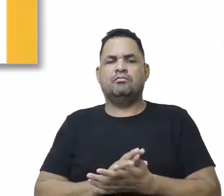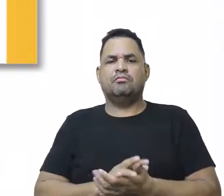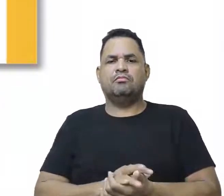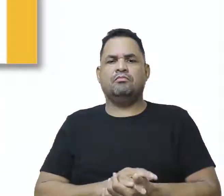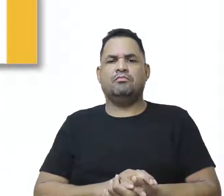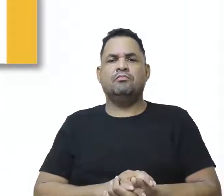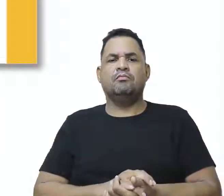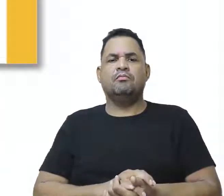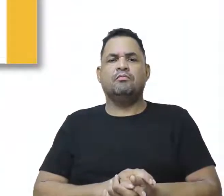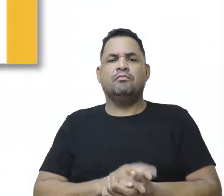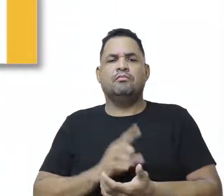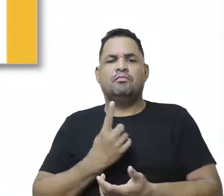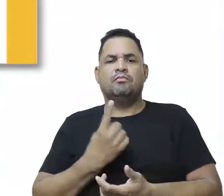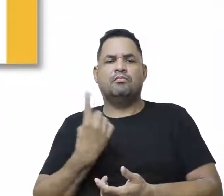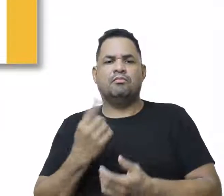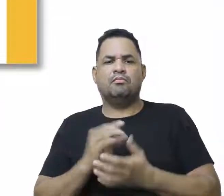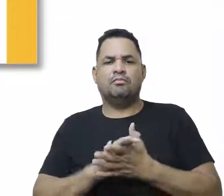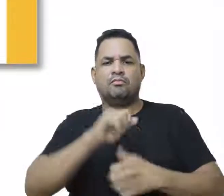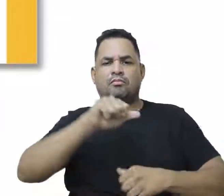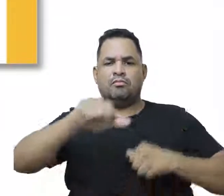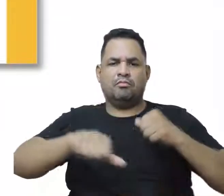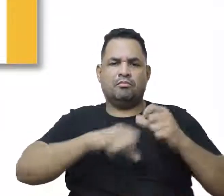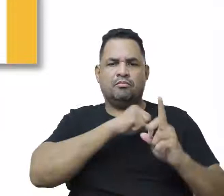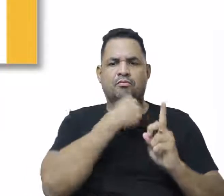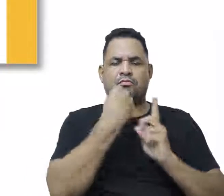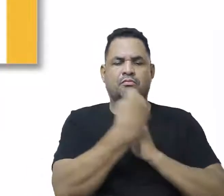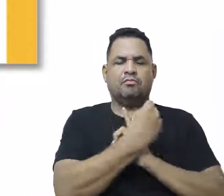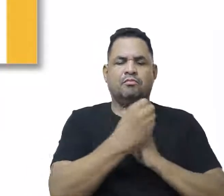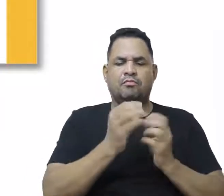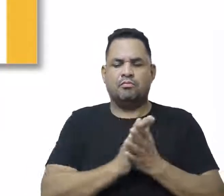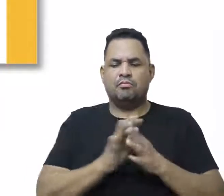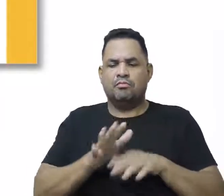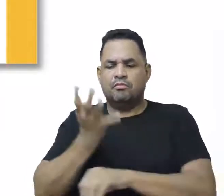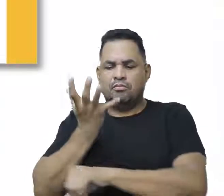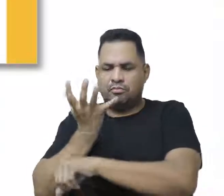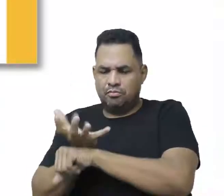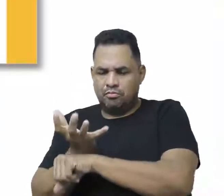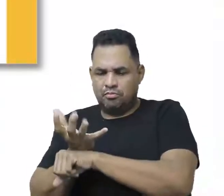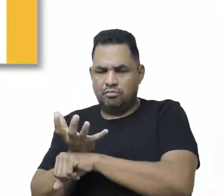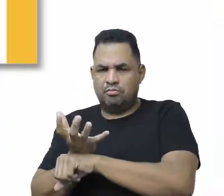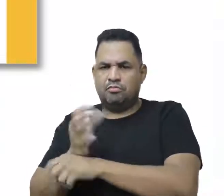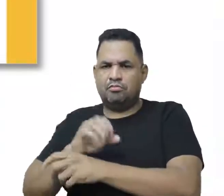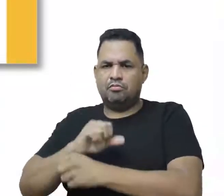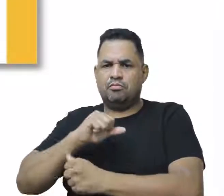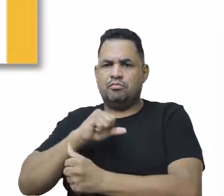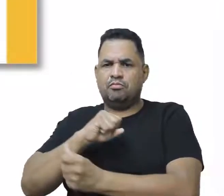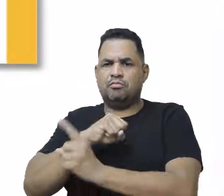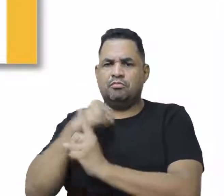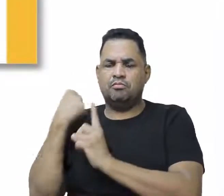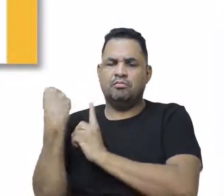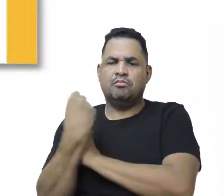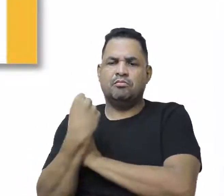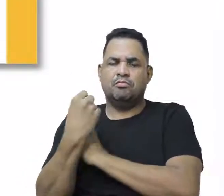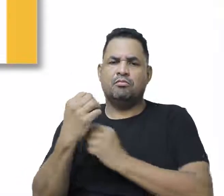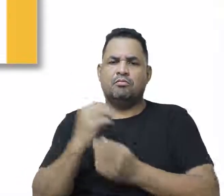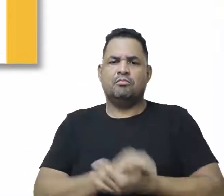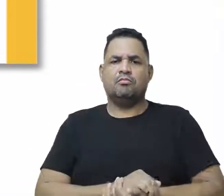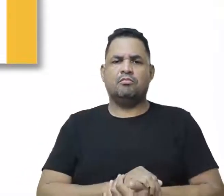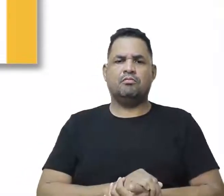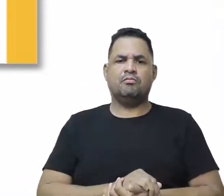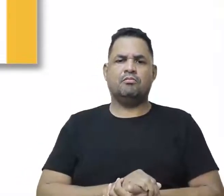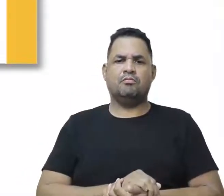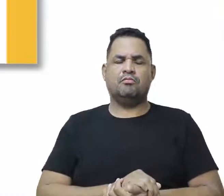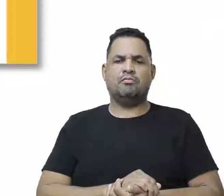16.1 que se chama mudança social e sociologia bom então a gente vai falar sobre